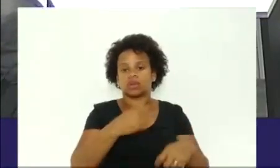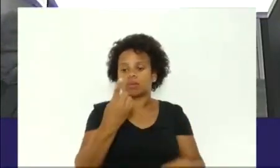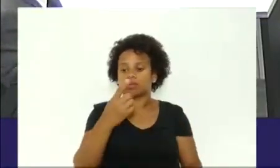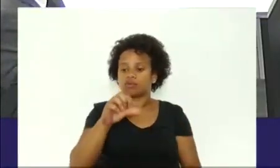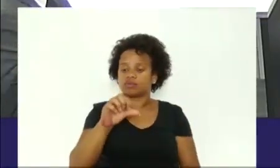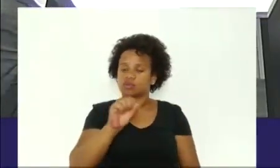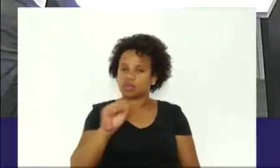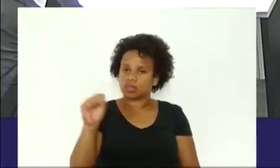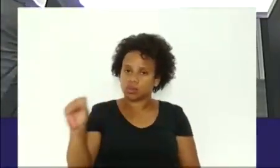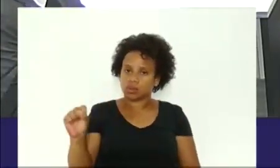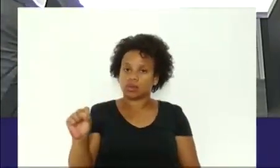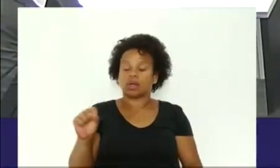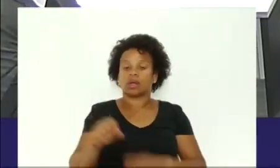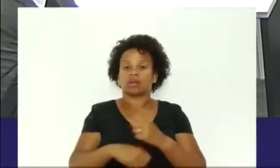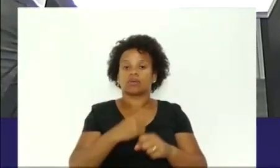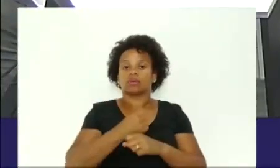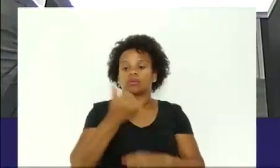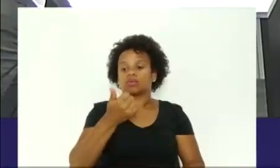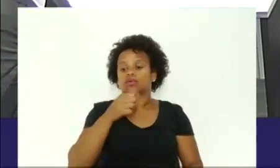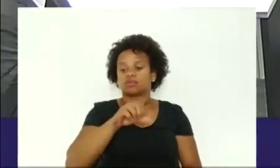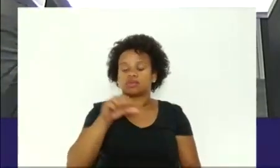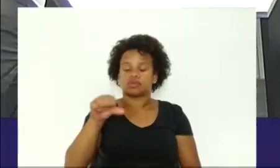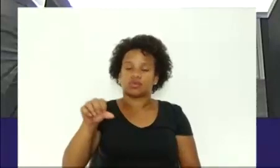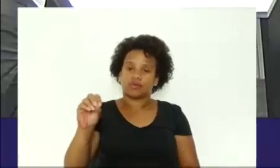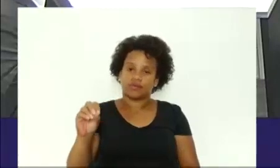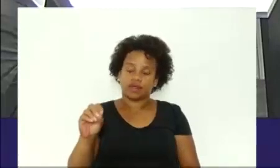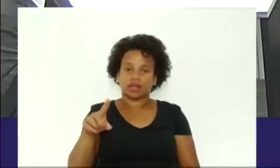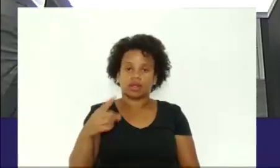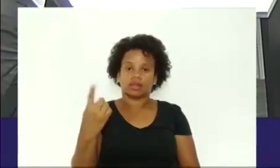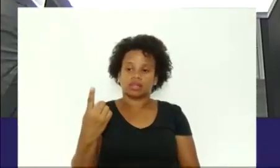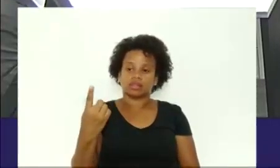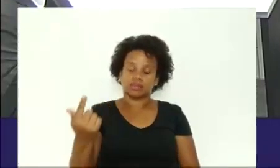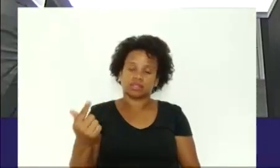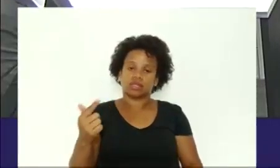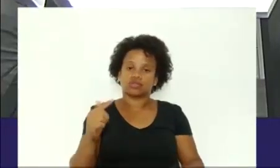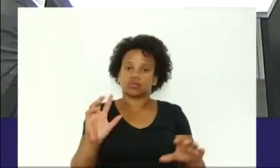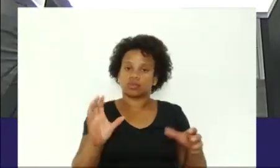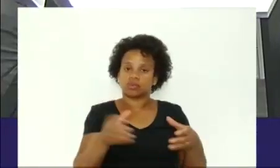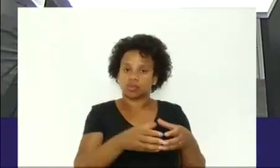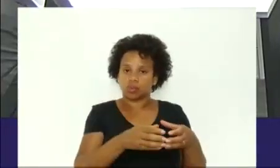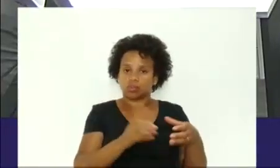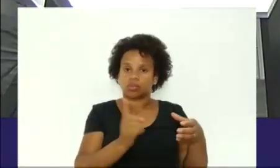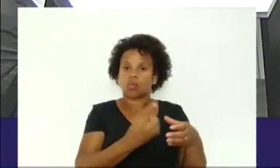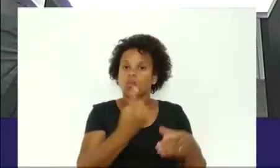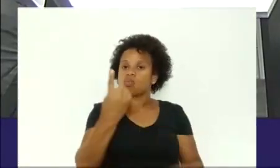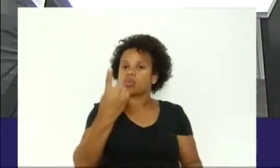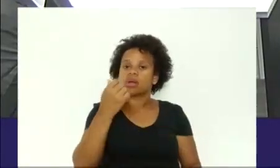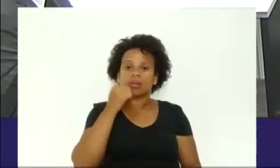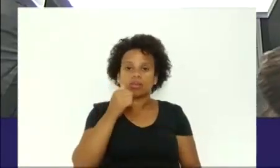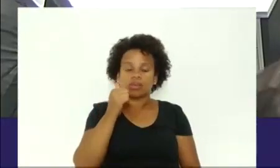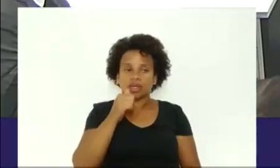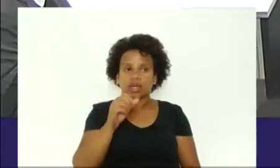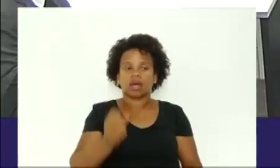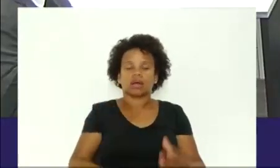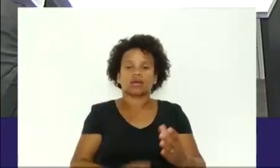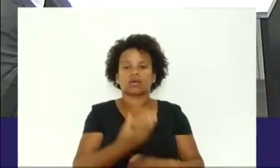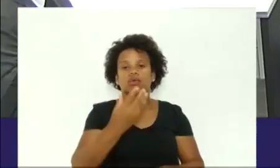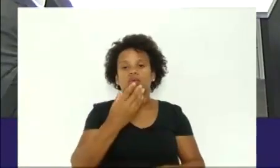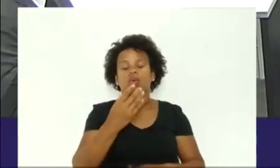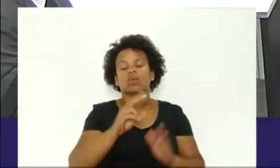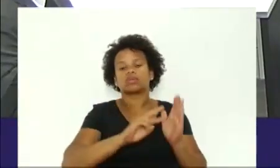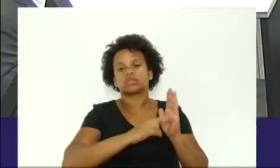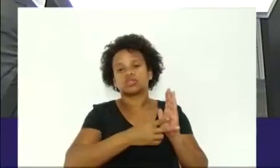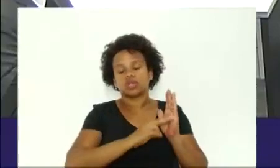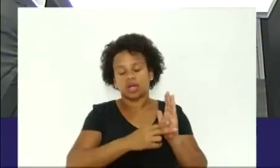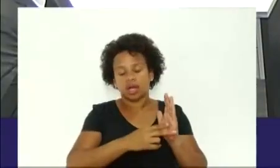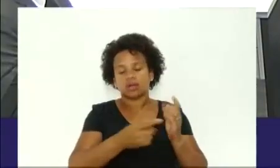em 1990 foi a 17ª integrante do grupo, a única mulher, que criou o Sindicato do Comércio Varejista